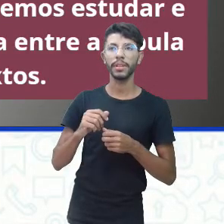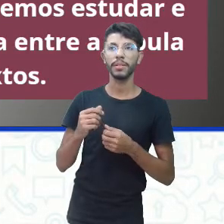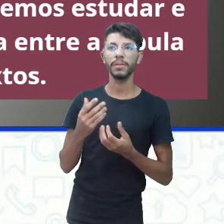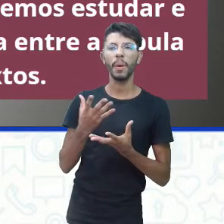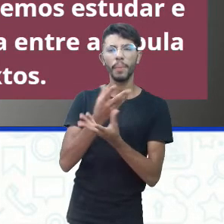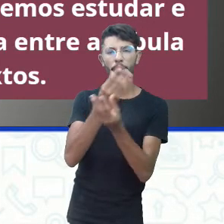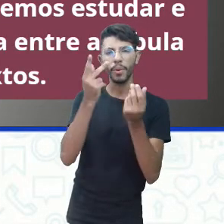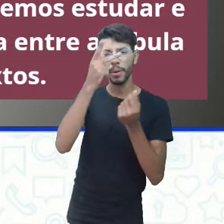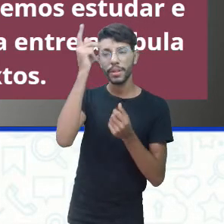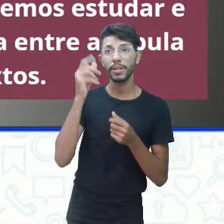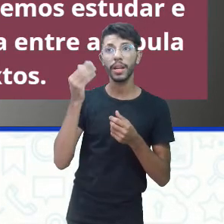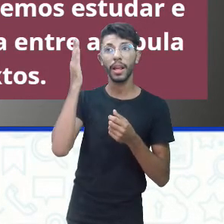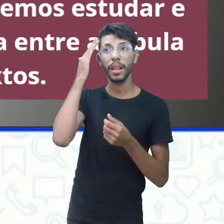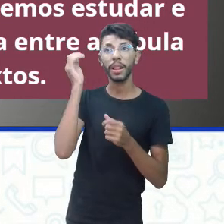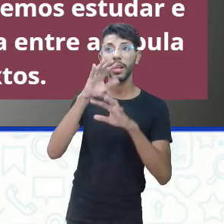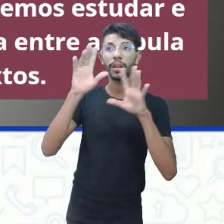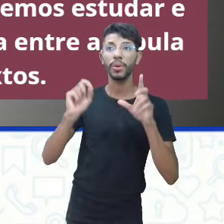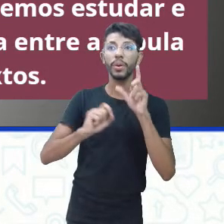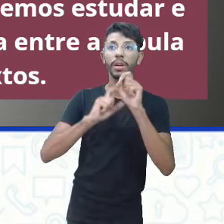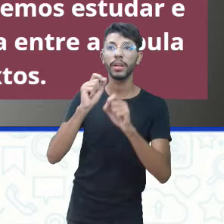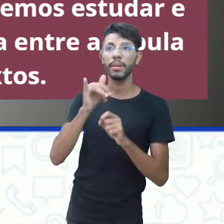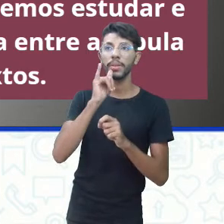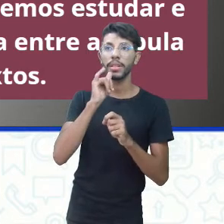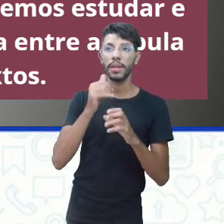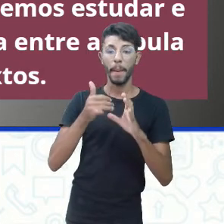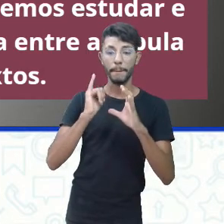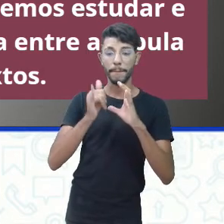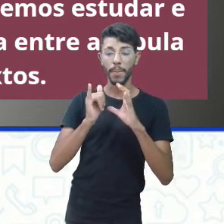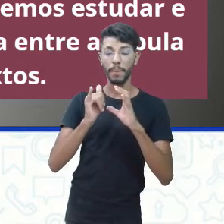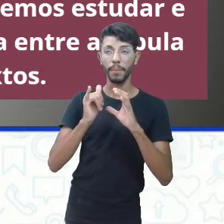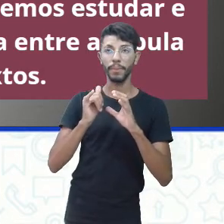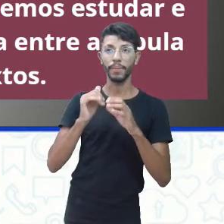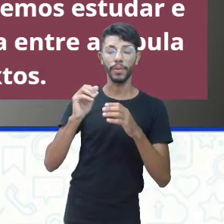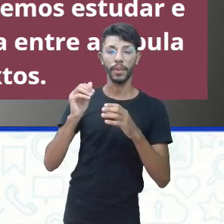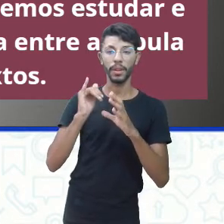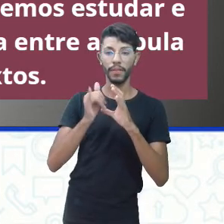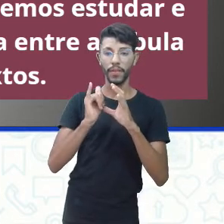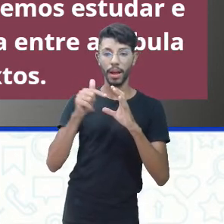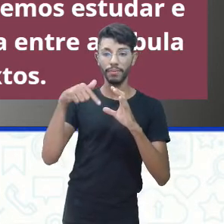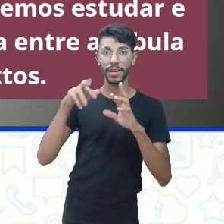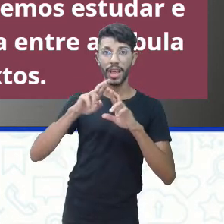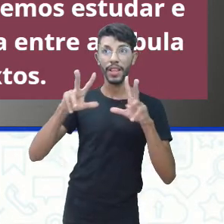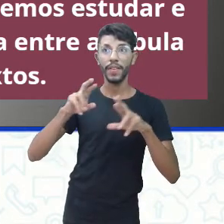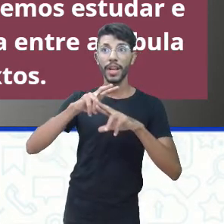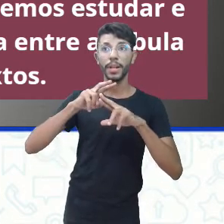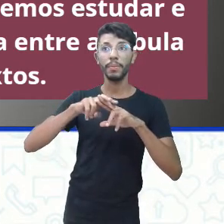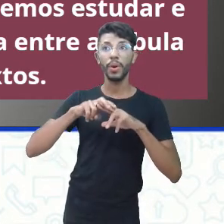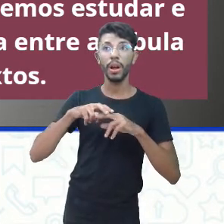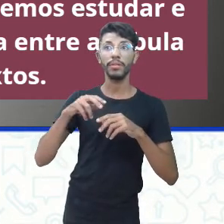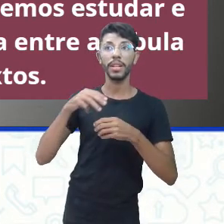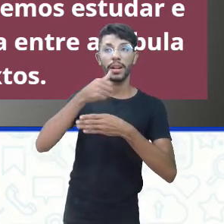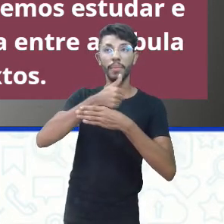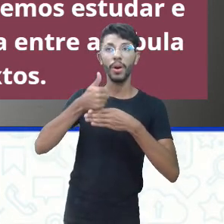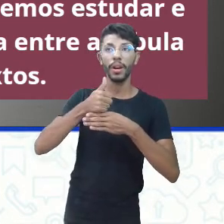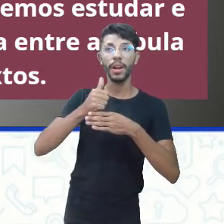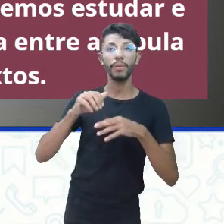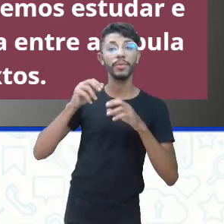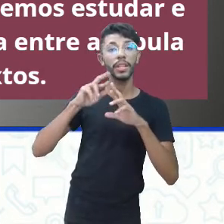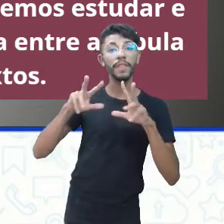separa a fábula do conto, do mito, da lenda, entre outros. Porém, são